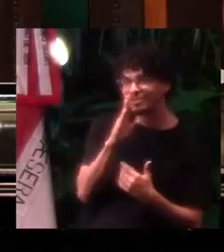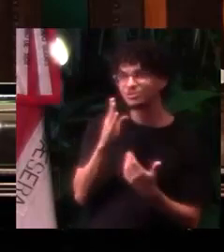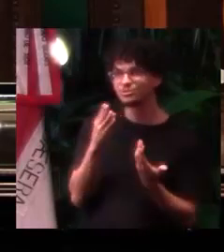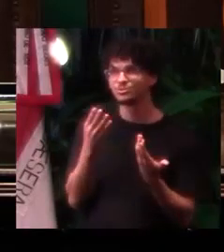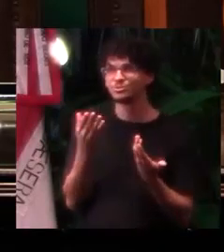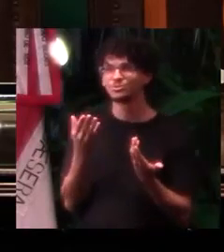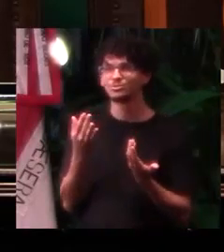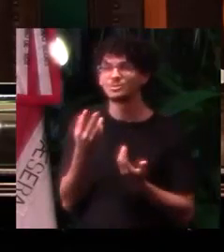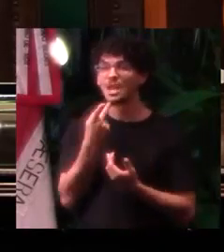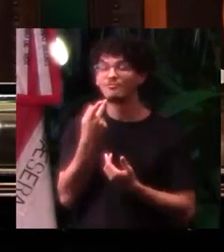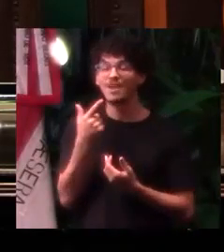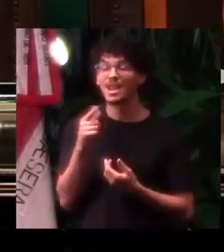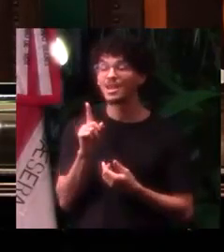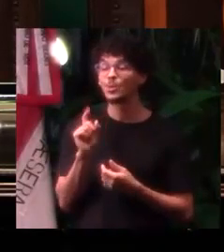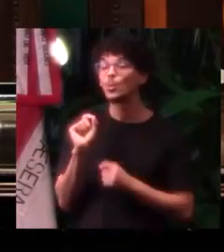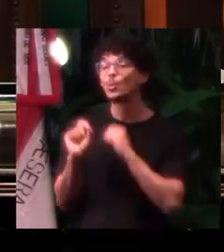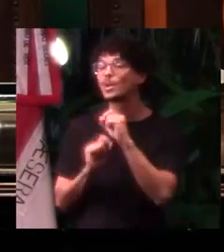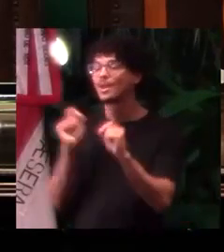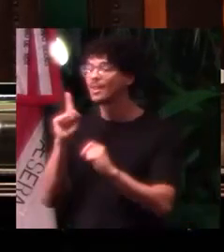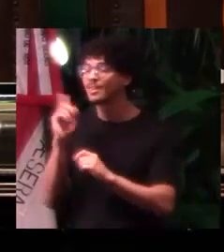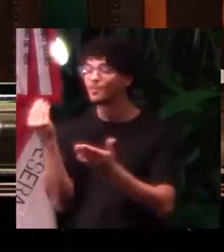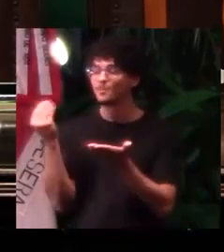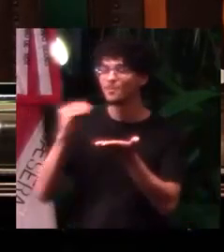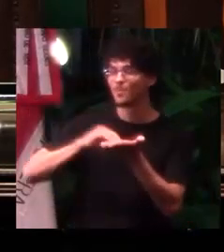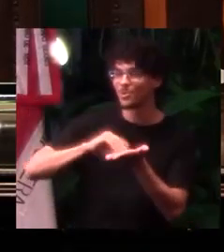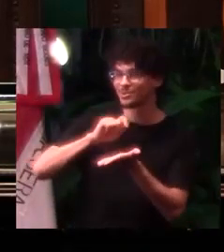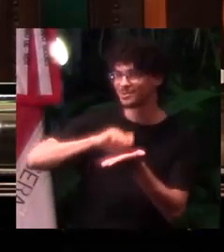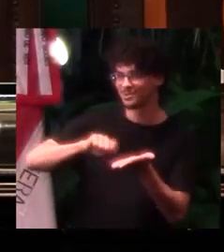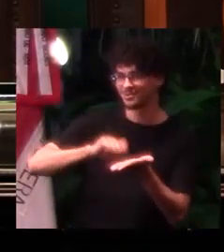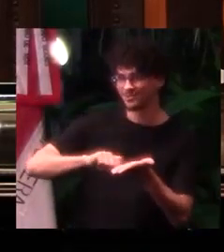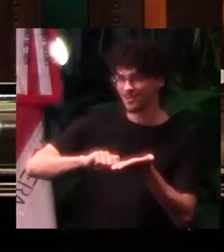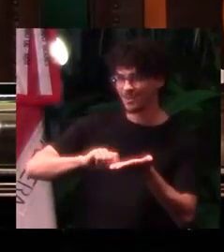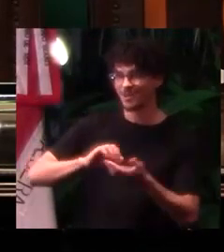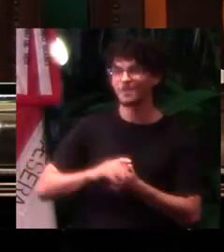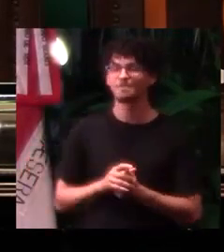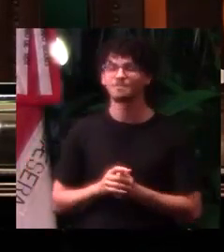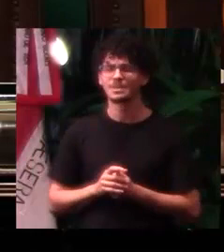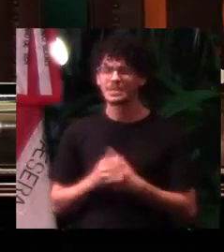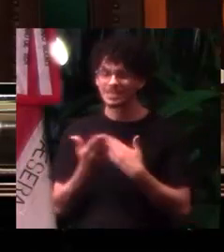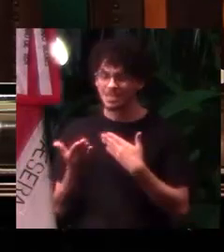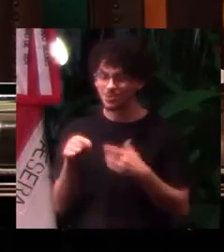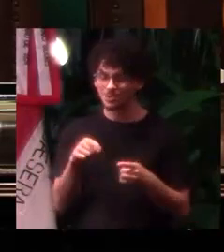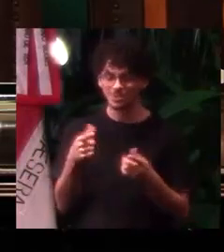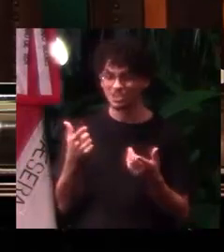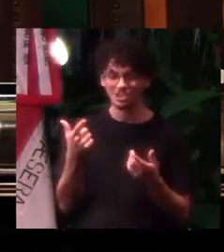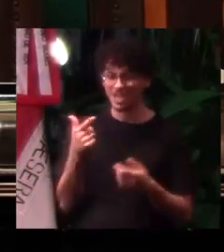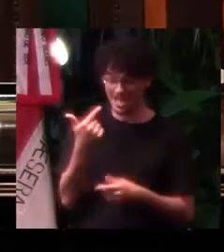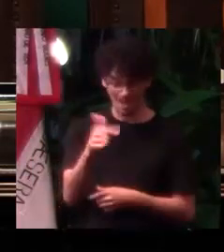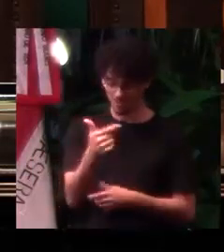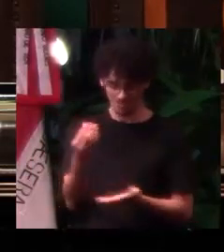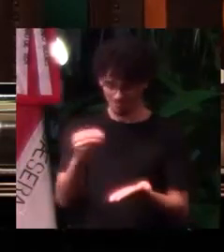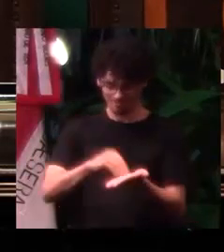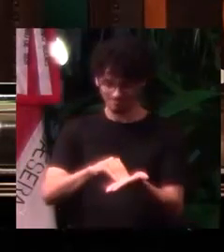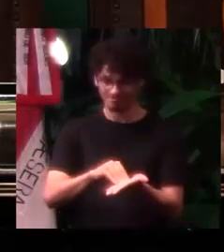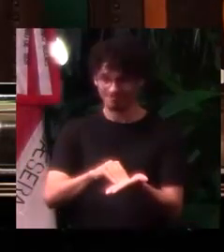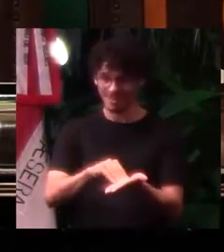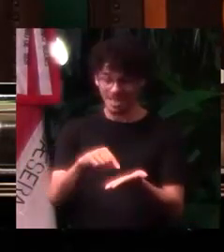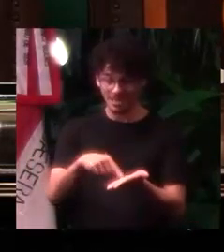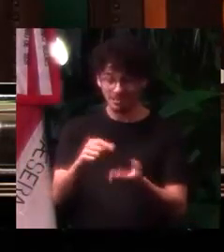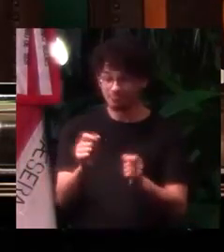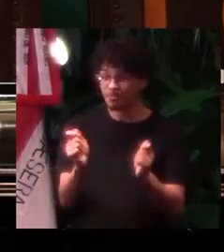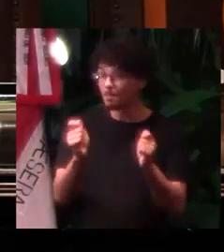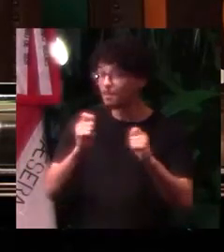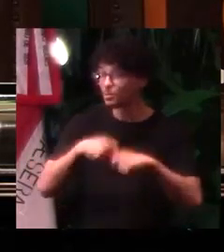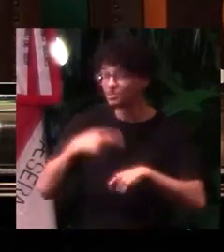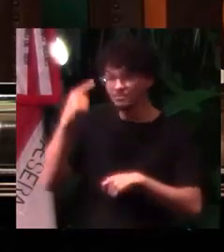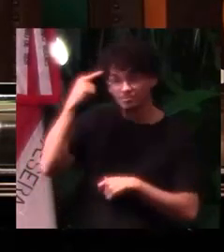fala, inclusive, no que ela não diz, né? Então, nesse indizível, ela deixa campo, um